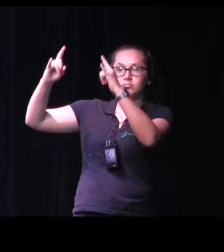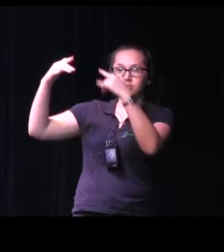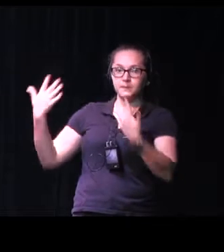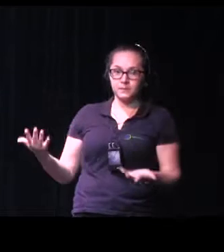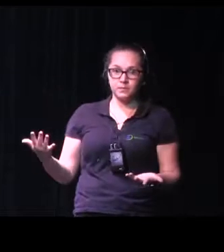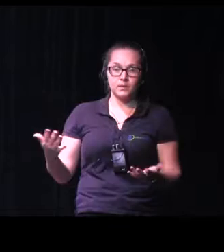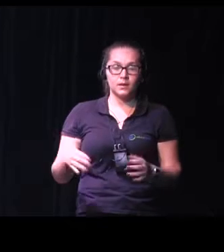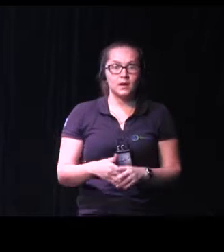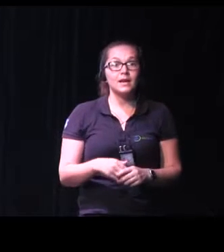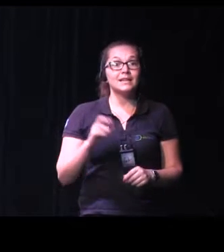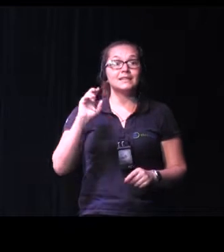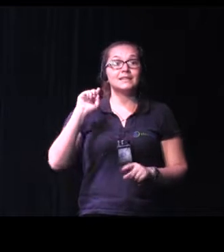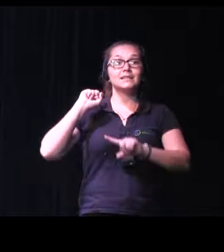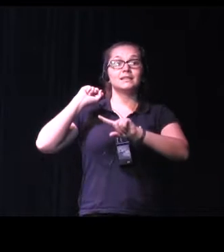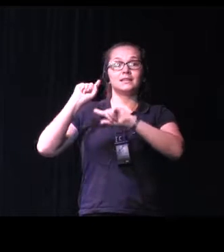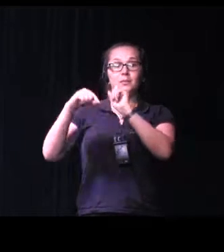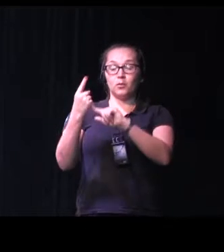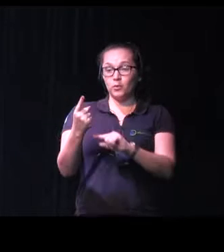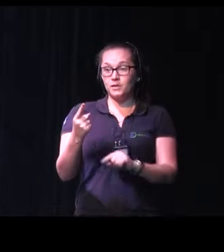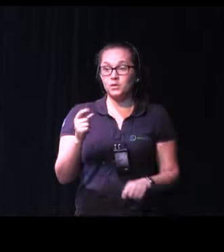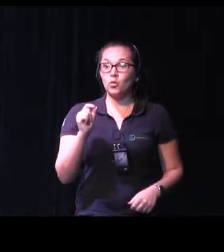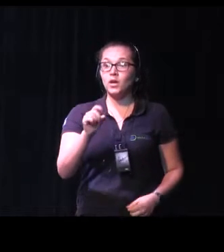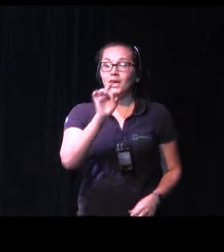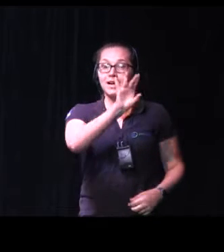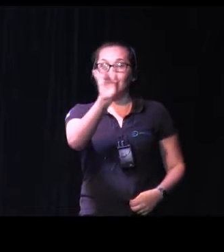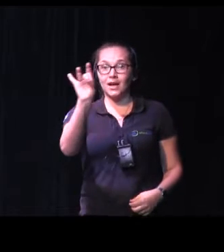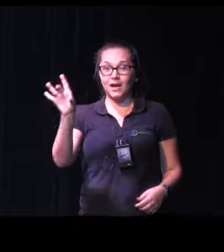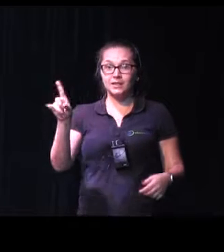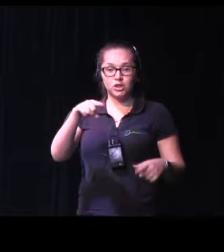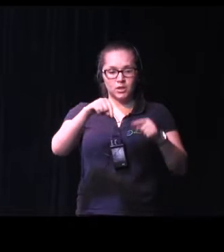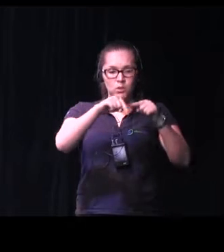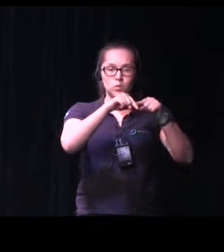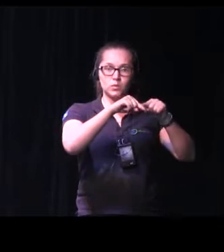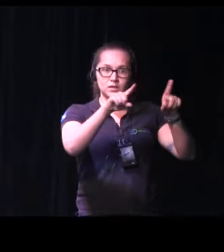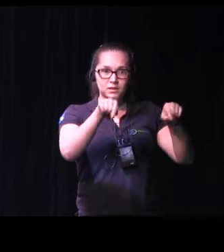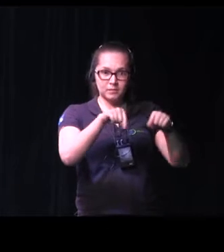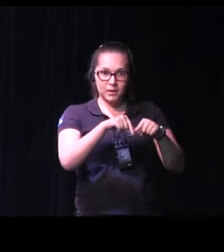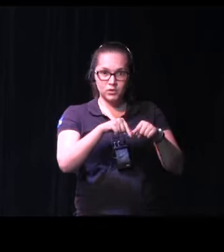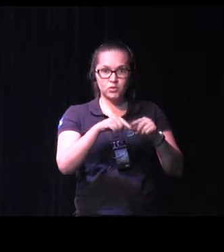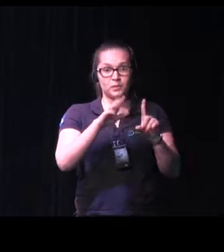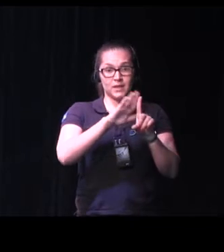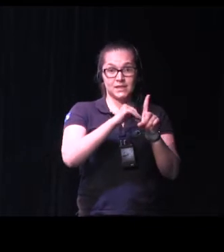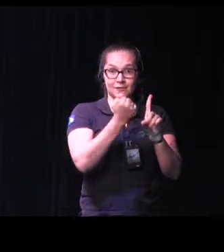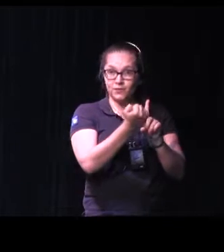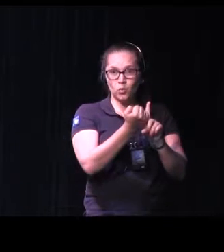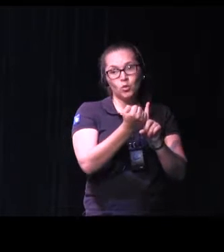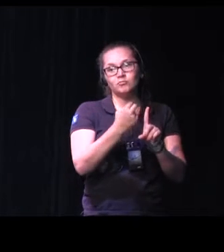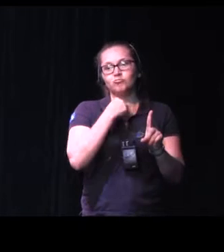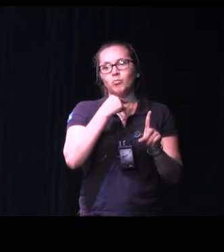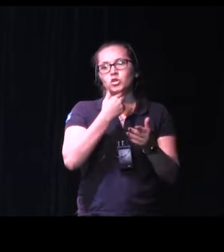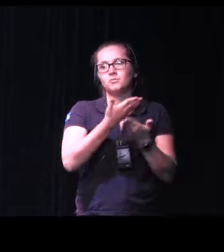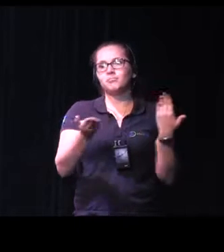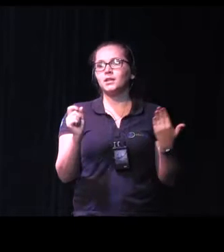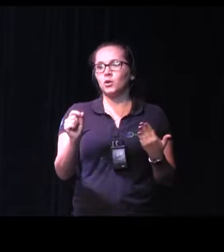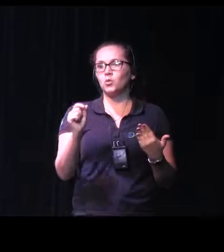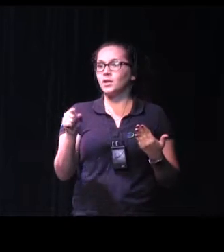dos edifícios. E bom, e depois disso, cada parte do espaço cívico